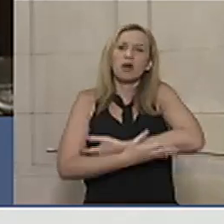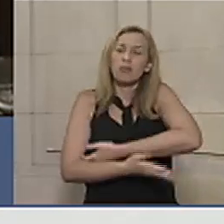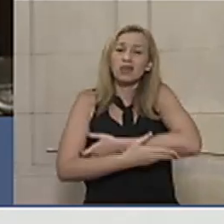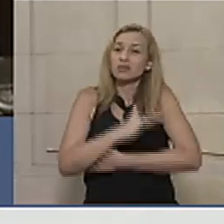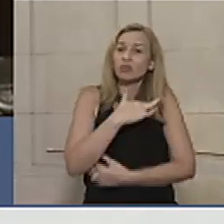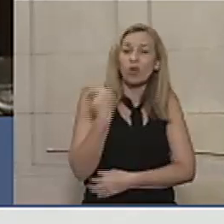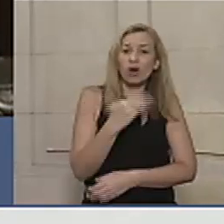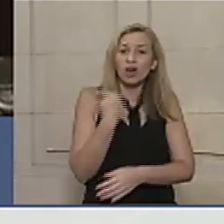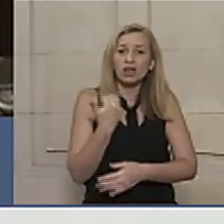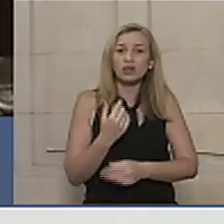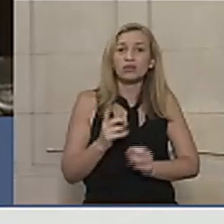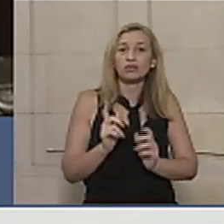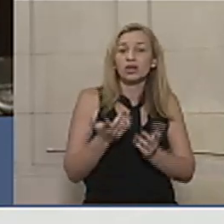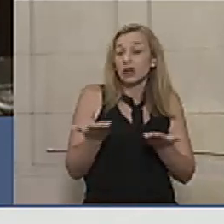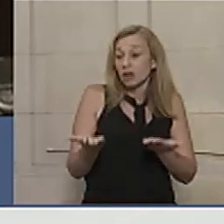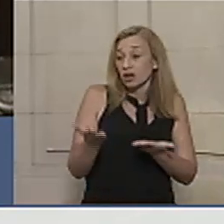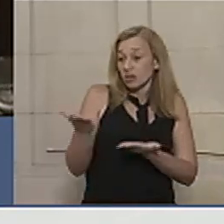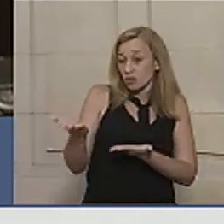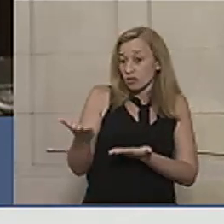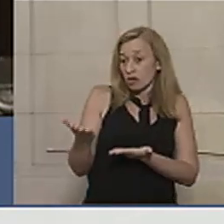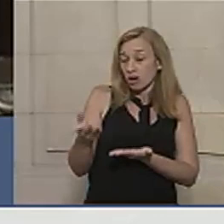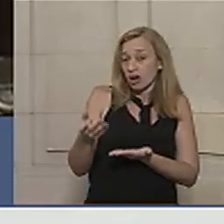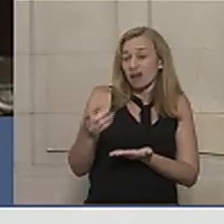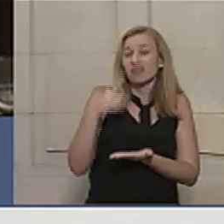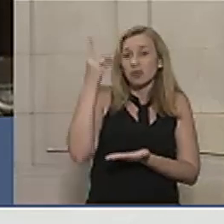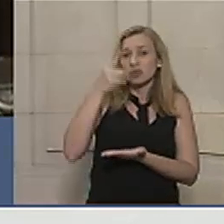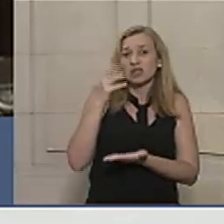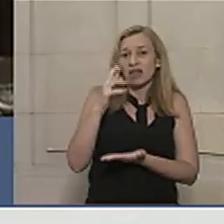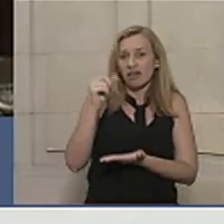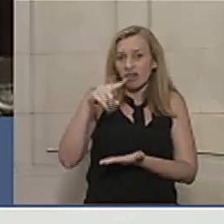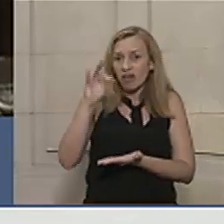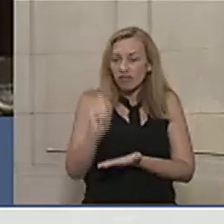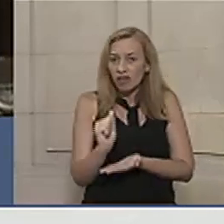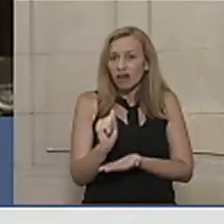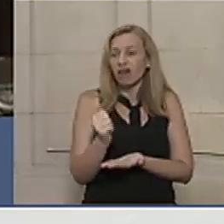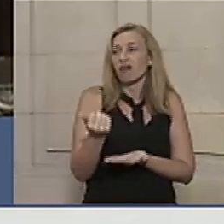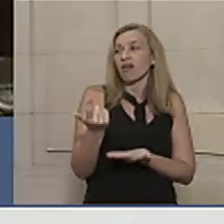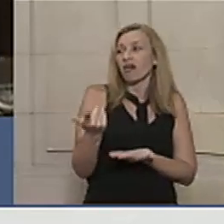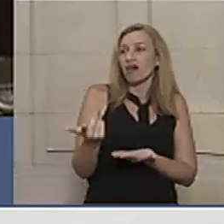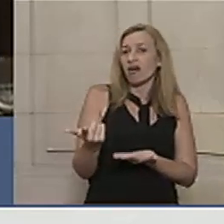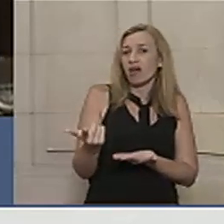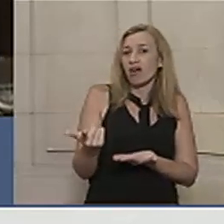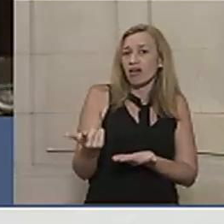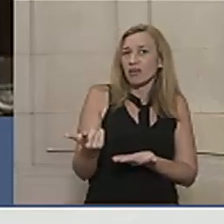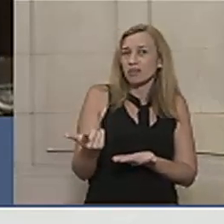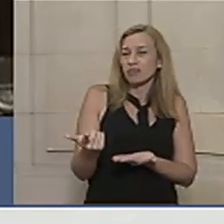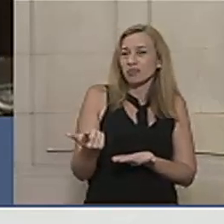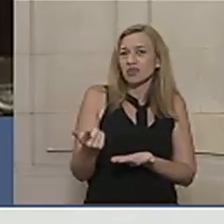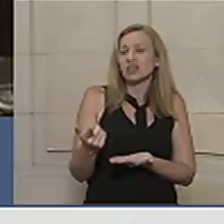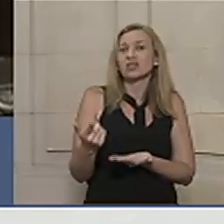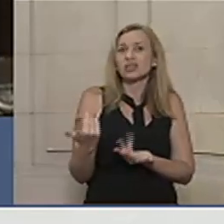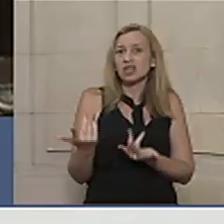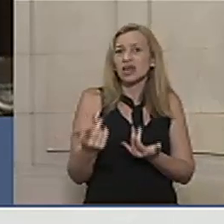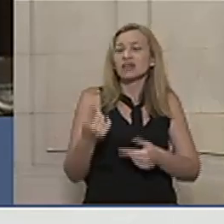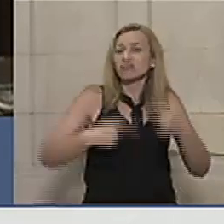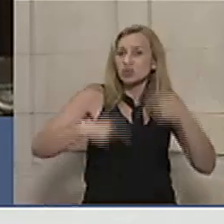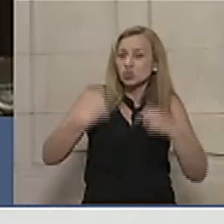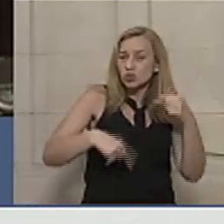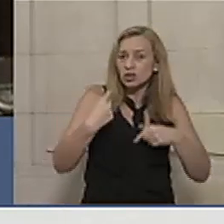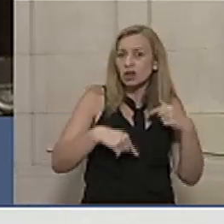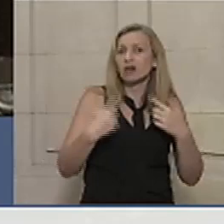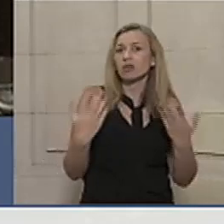bebês, como está aqui a deputada Renata, e que está fazendo essa